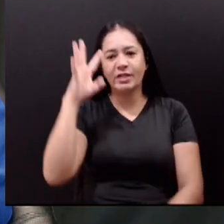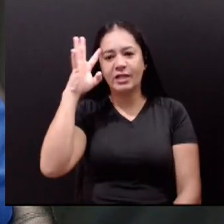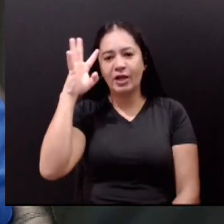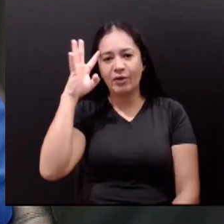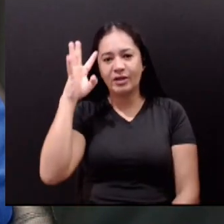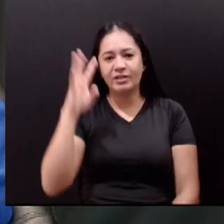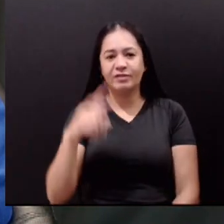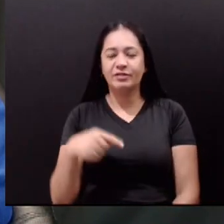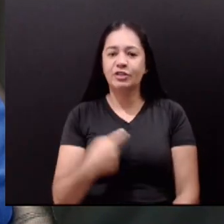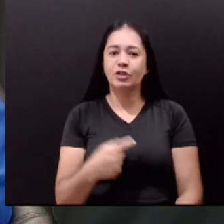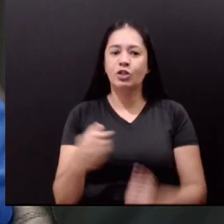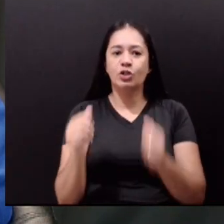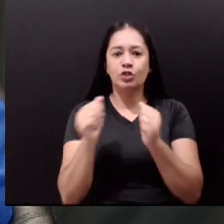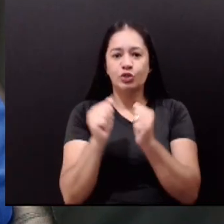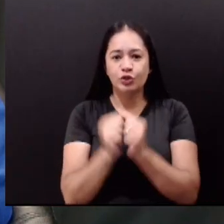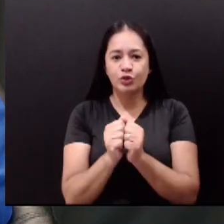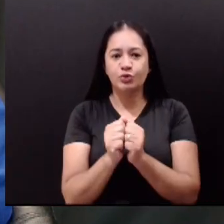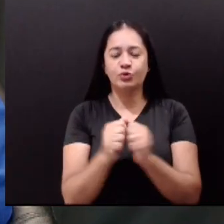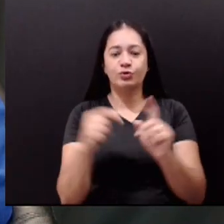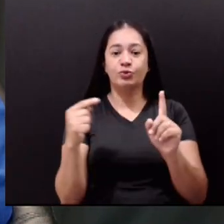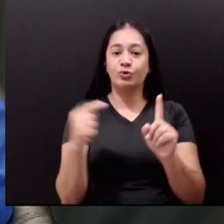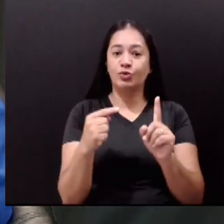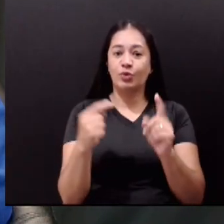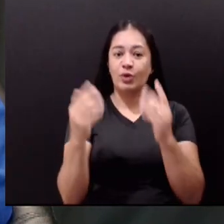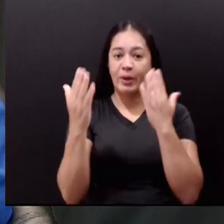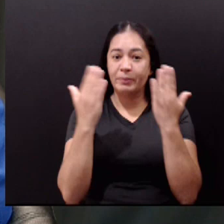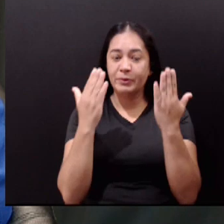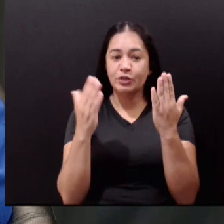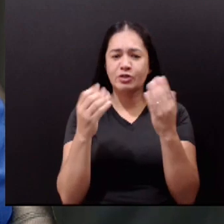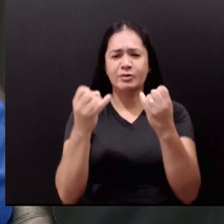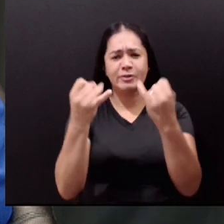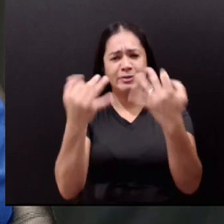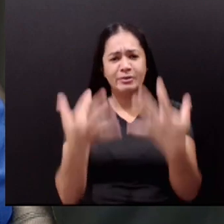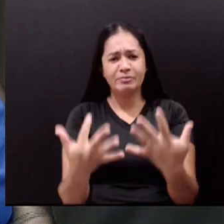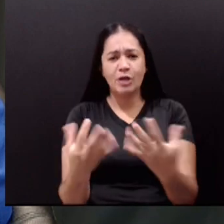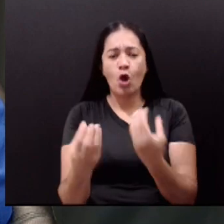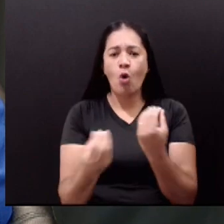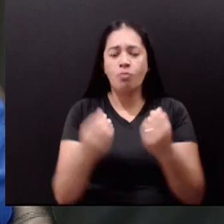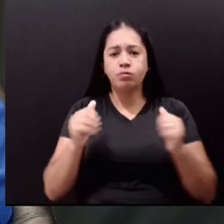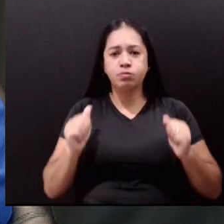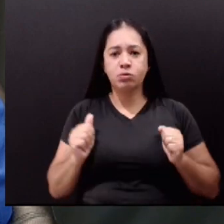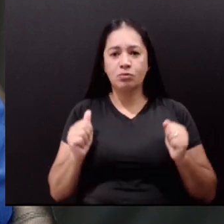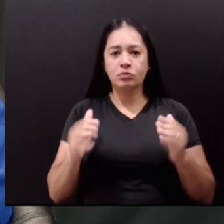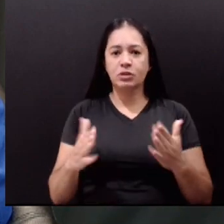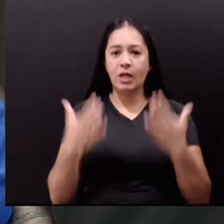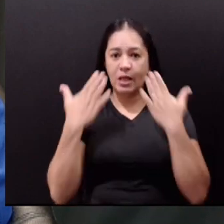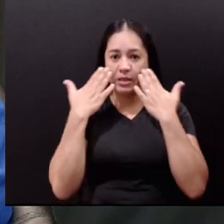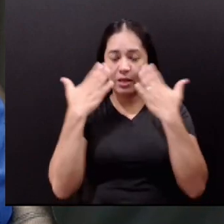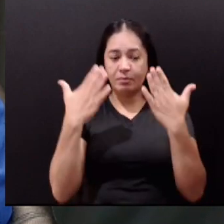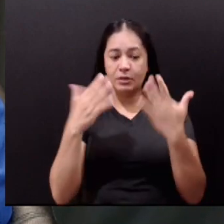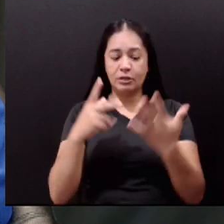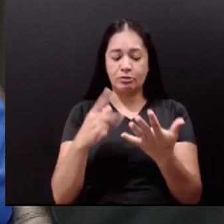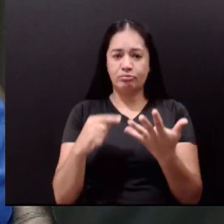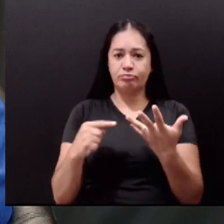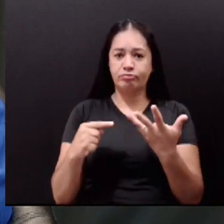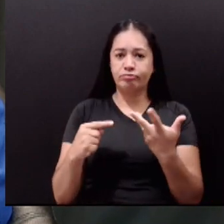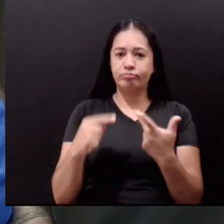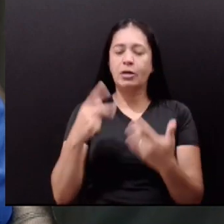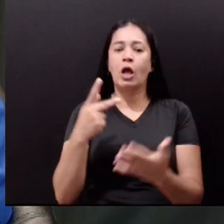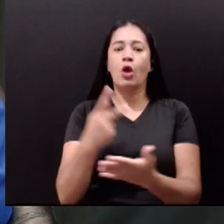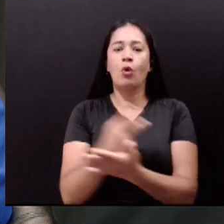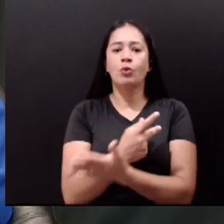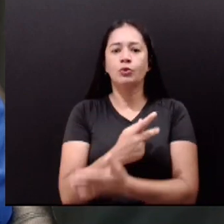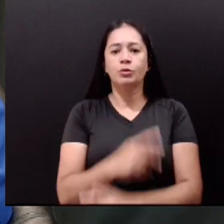a Luciana falando para a gente sobre, como agir diante dessa situação. E agora eu pergunto para o doutor Rodrigo,